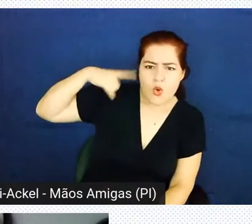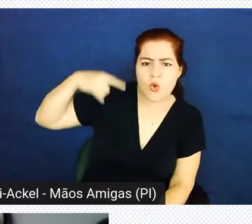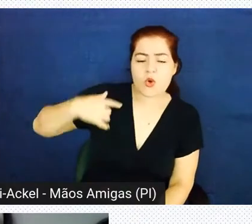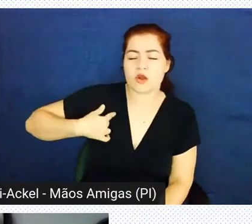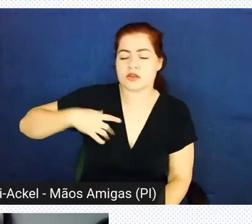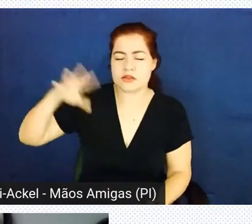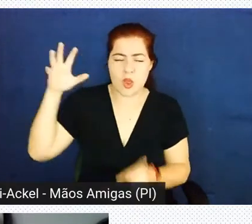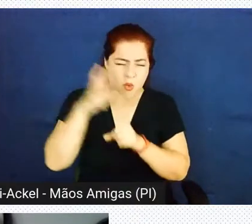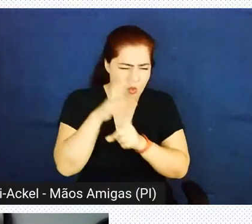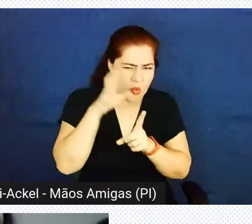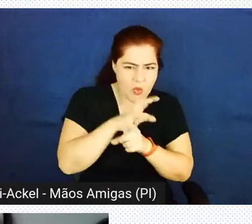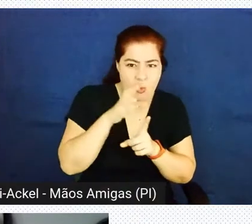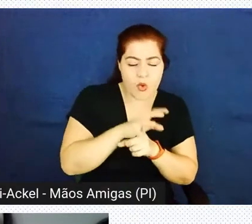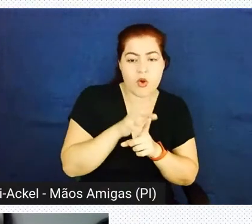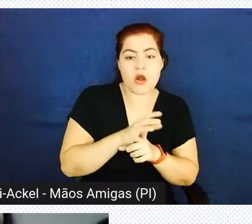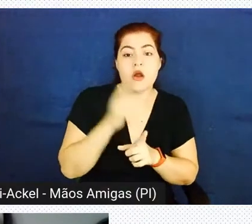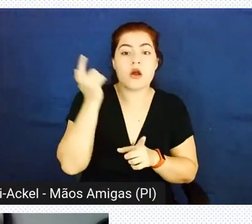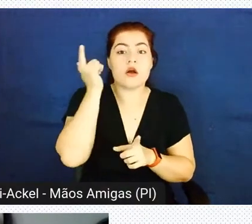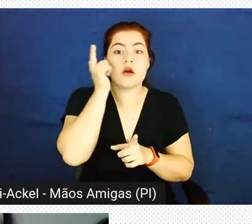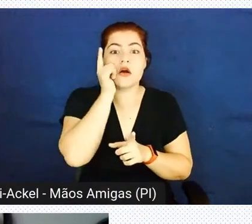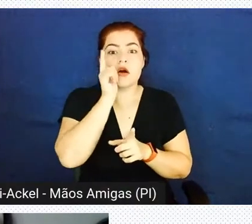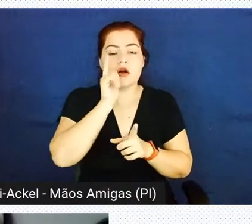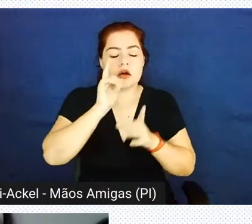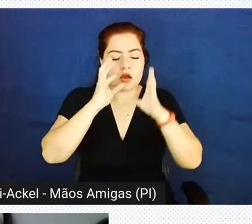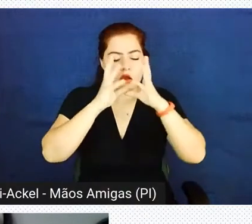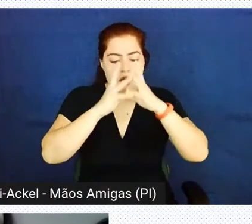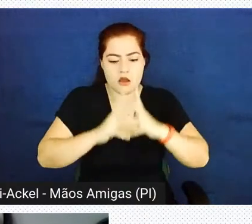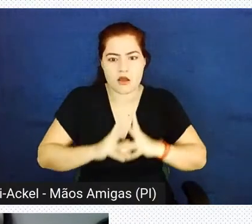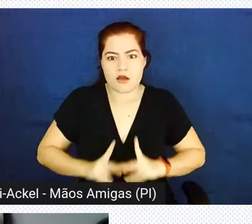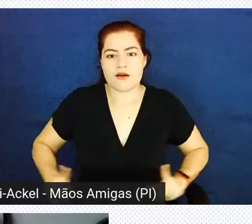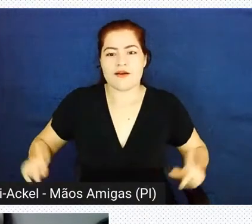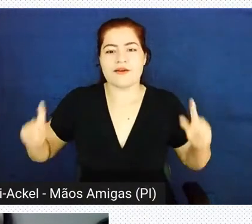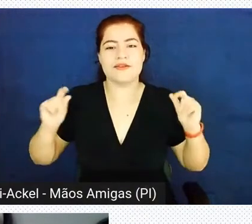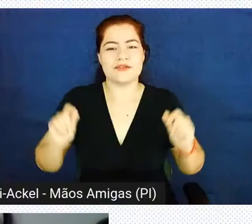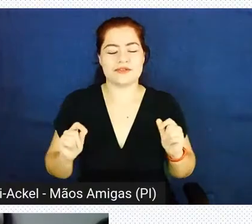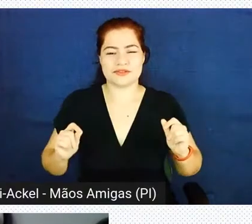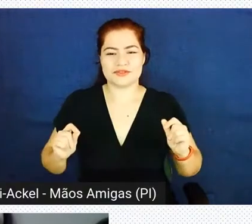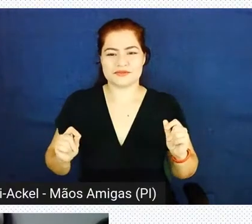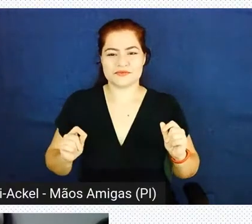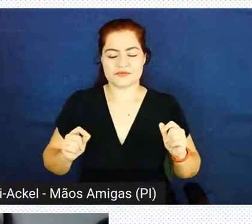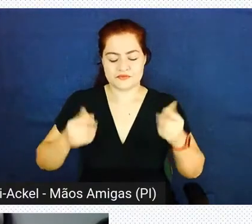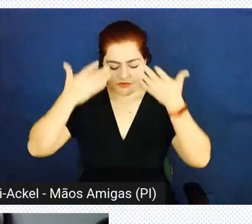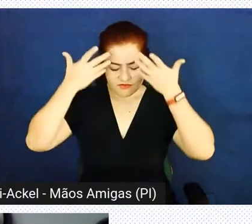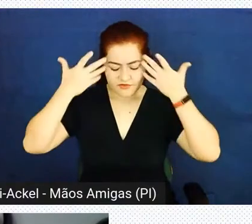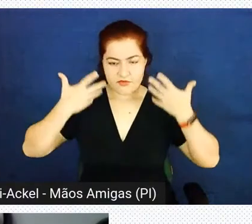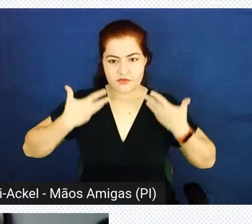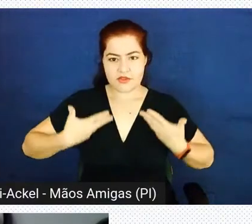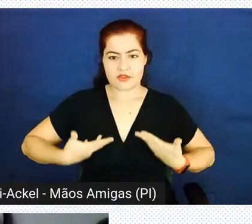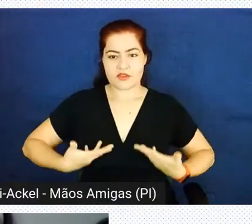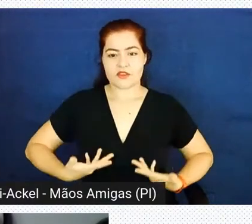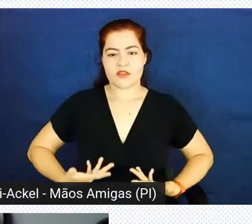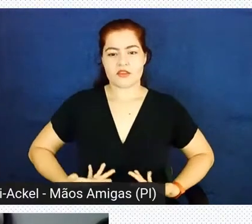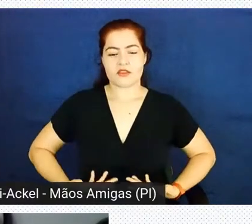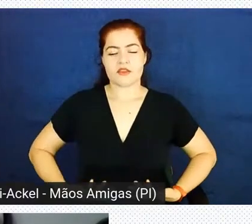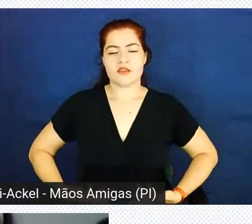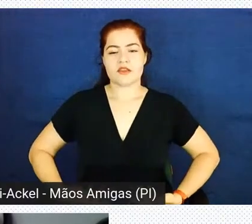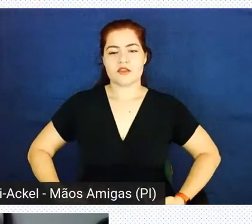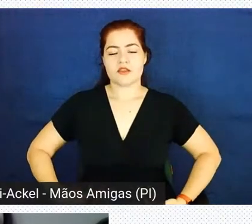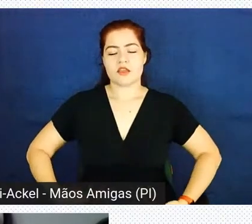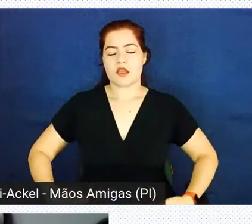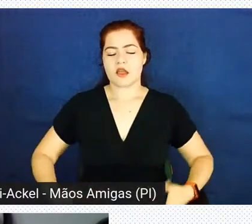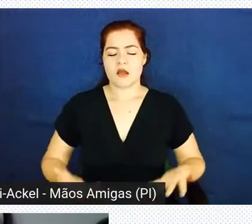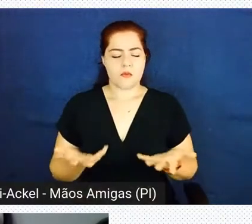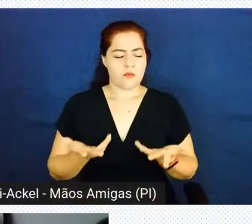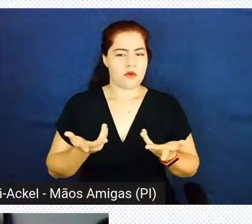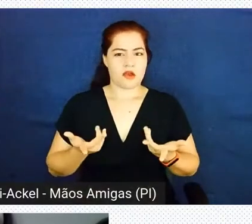endemoniados, recuperavam-se ante a sua determinação, refazia o corpo cerado, que